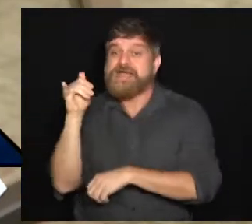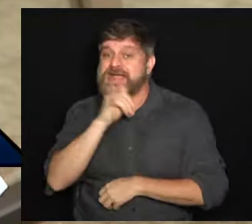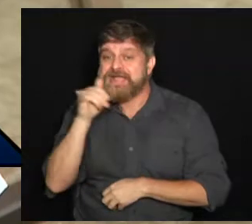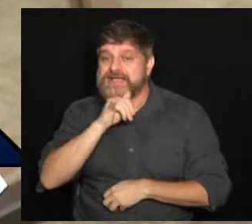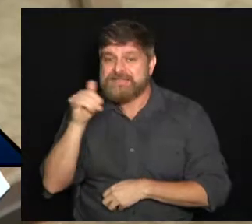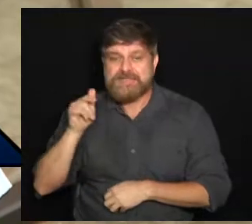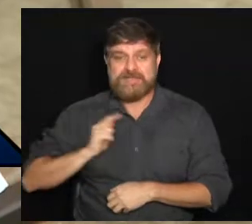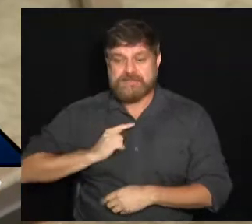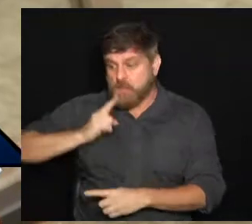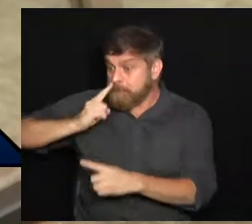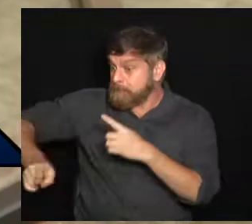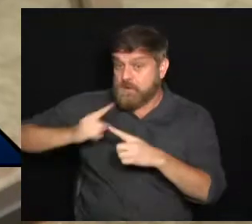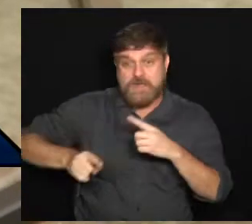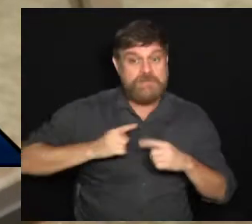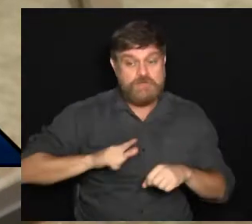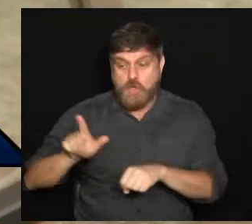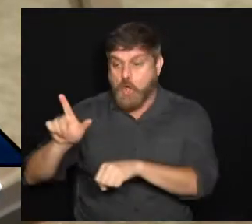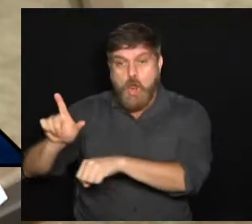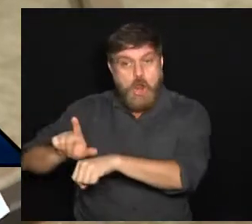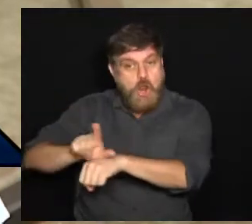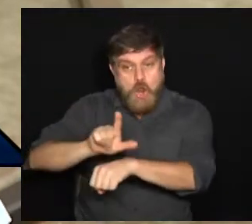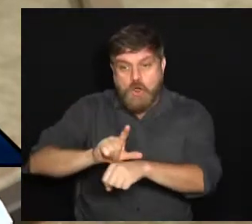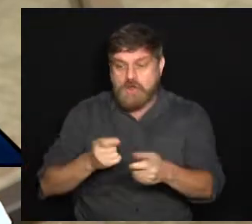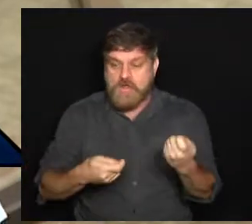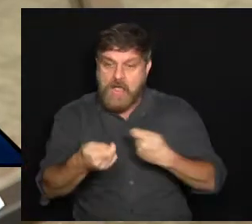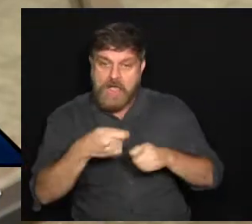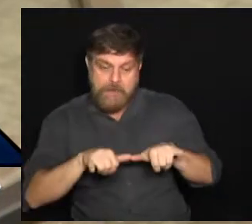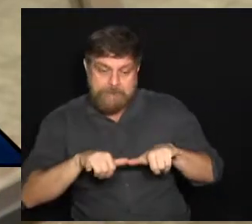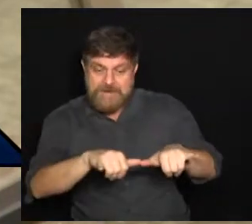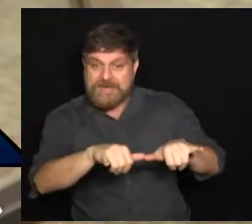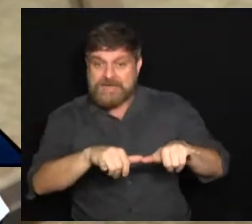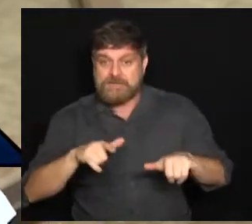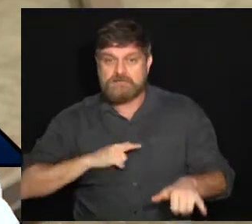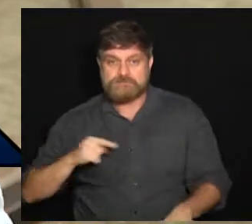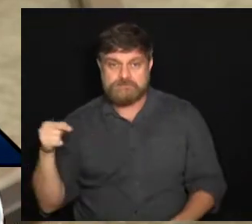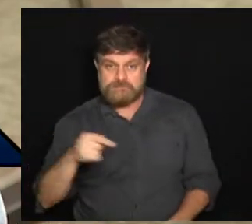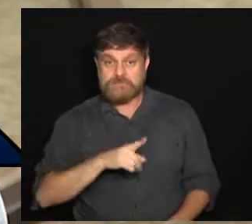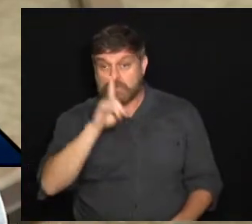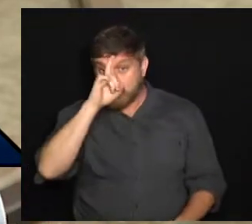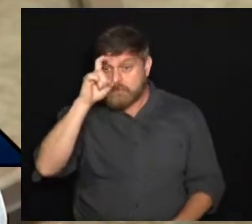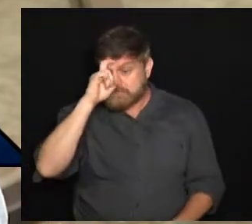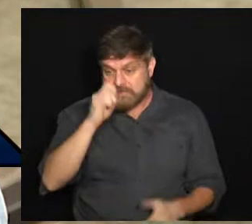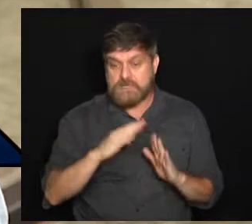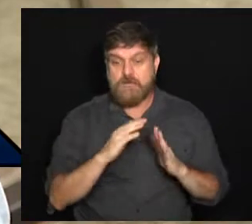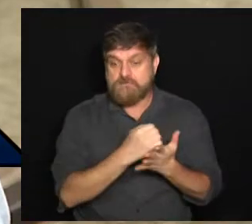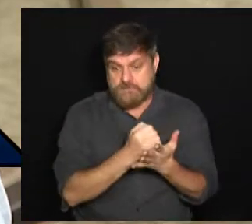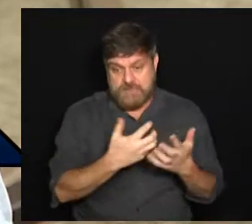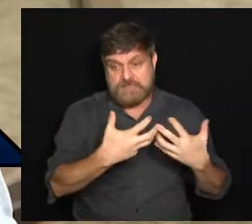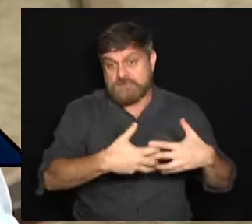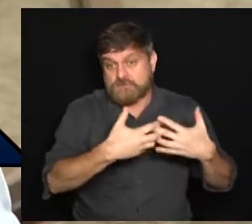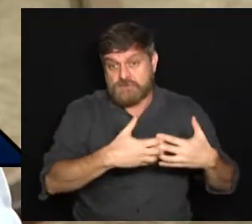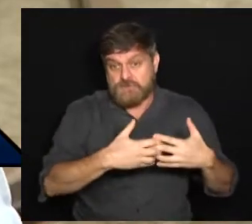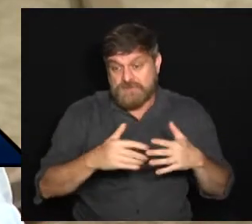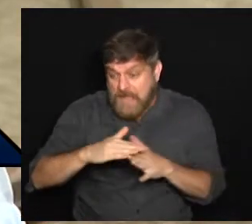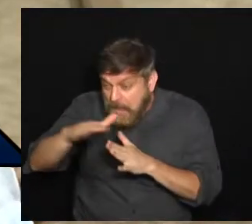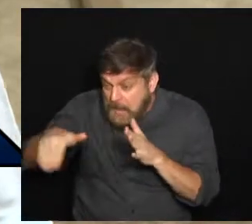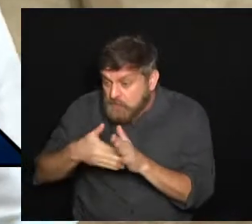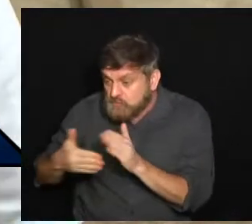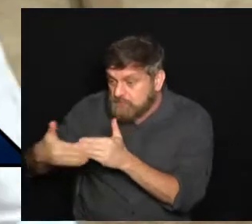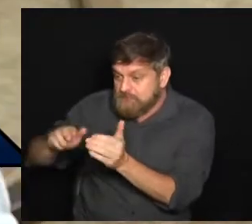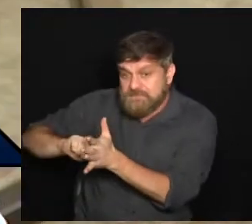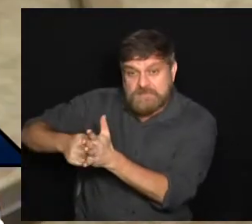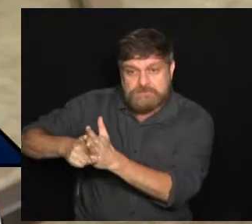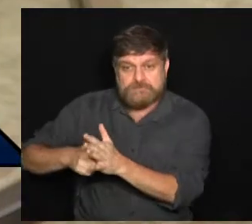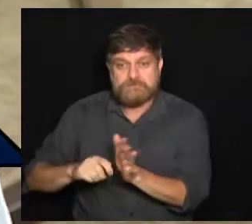os equipamentos, lojas, mercados, tudo fechou, menos supermercado, hospital e farmácia. Falando em supermercados, antes de eu perguntar